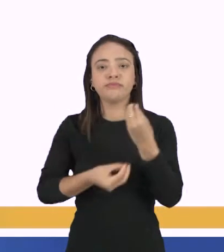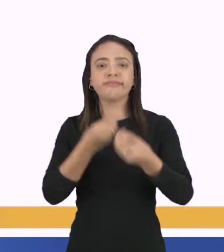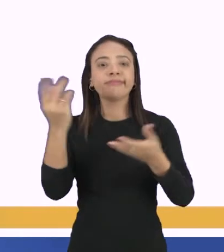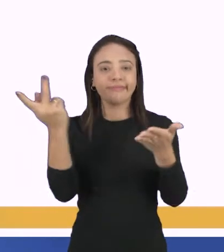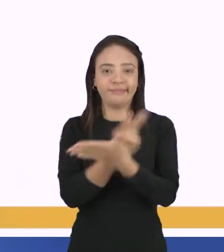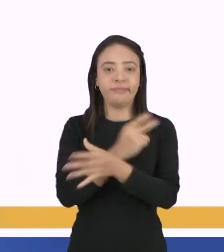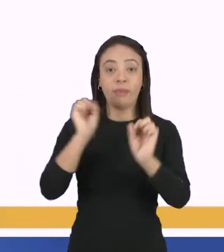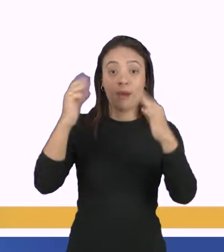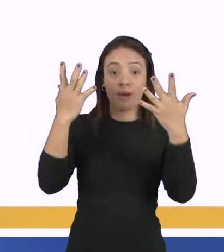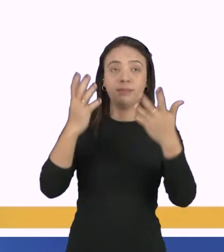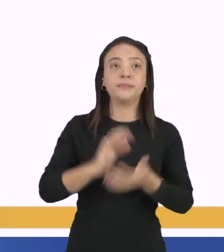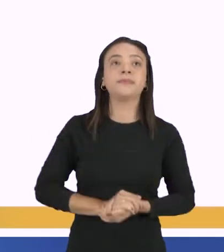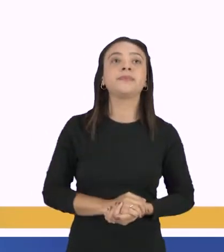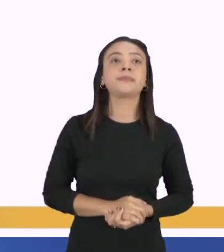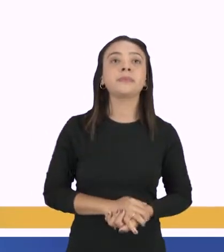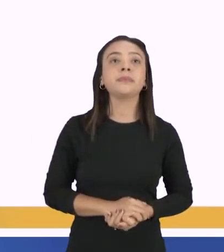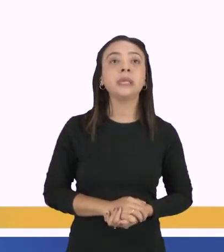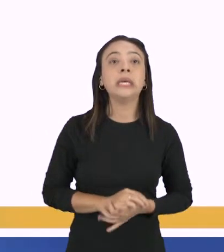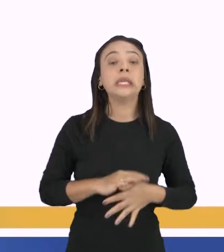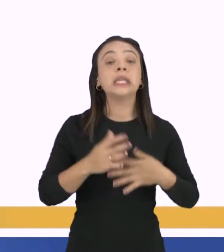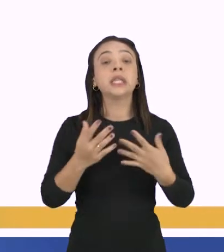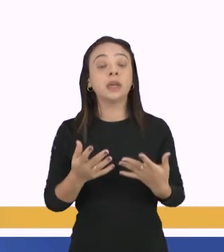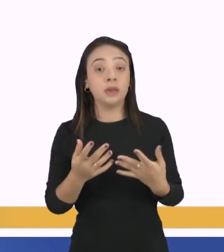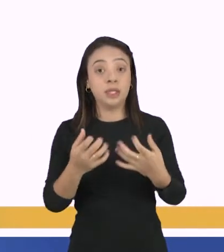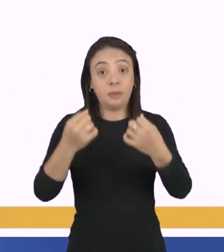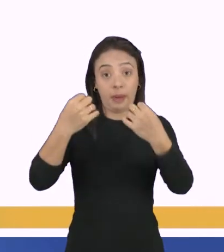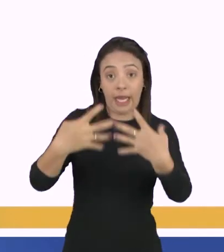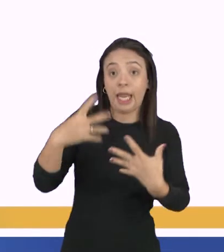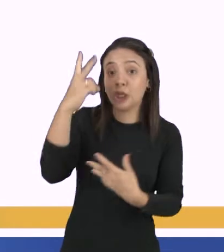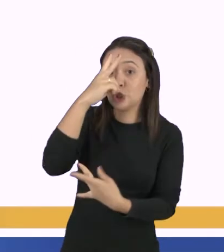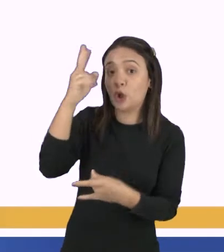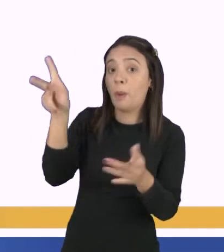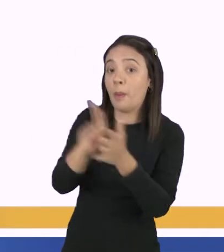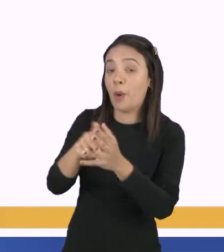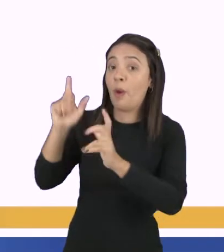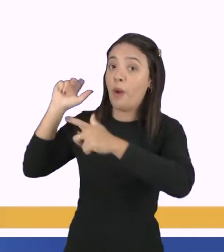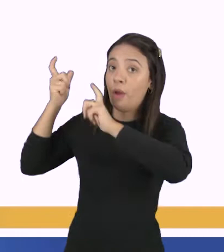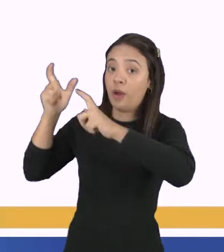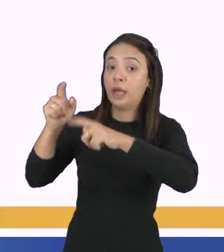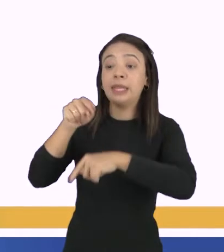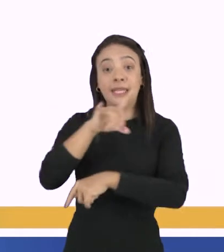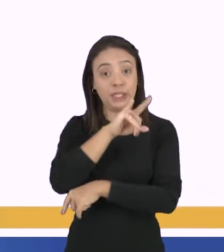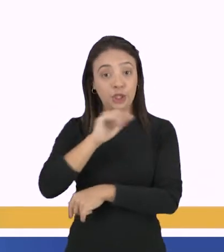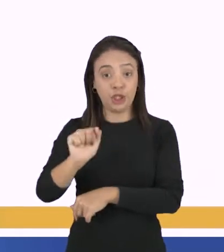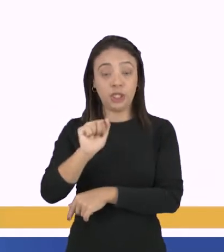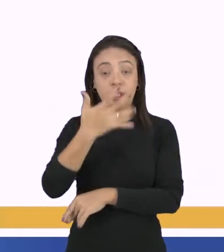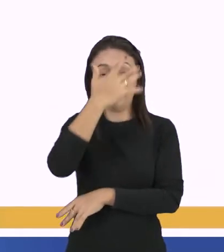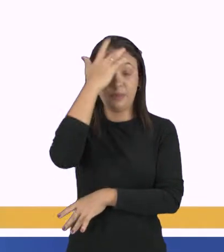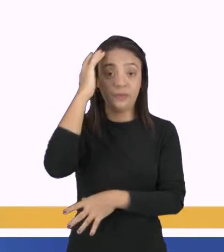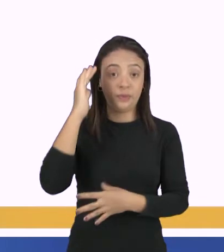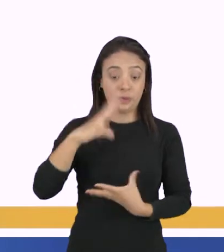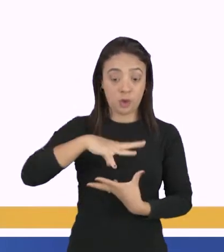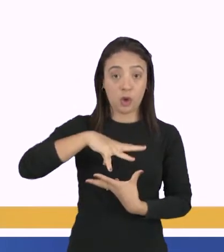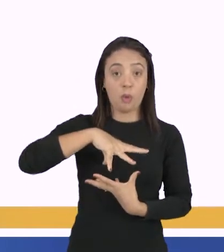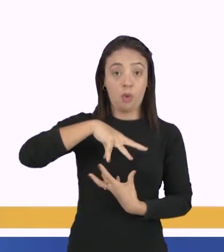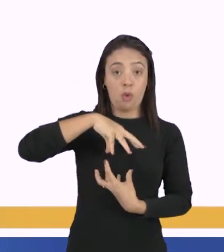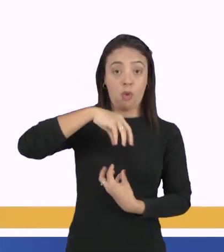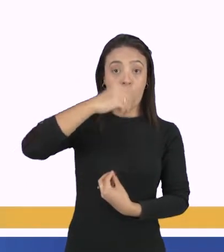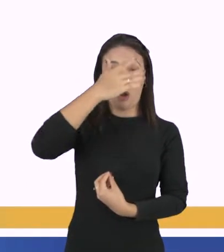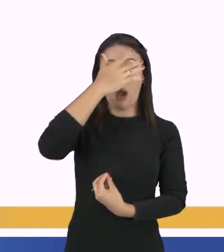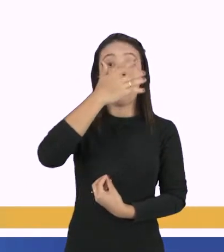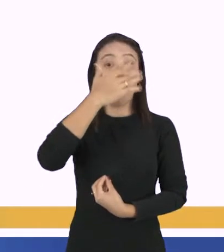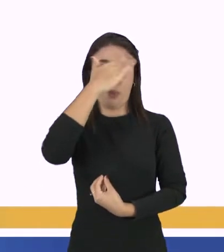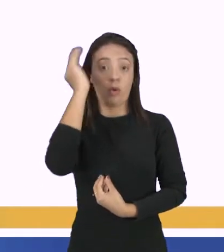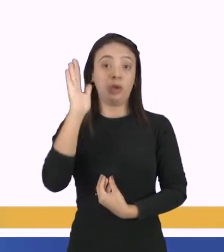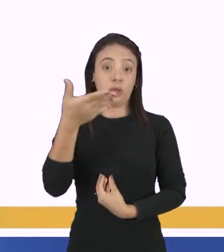celebração. Bom, segundo conta a crença popular, nesse dia de celebração, os falecidos retornam além do túmulo,